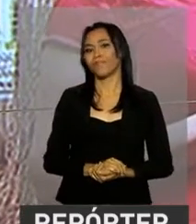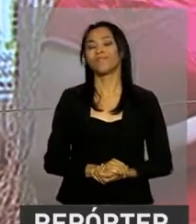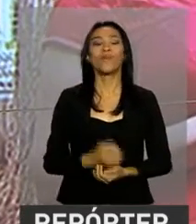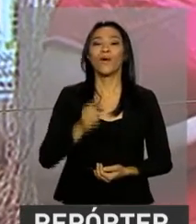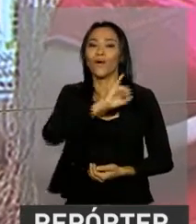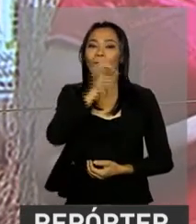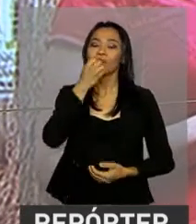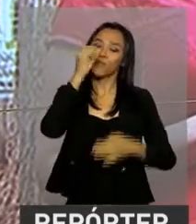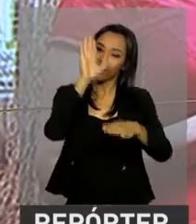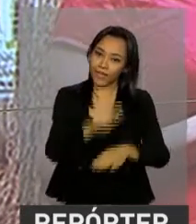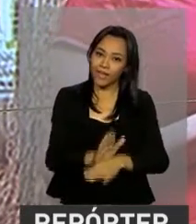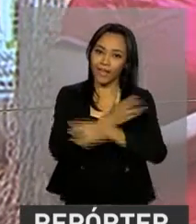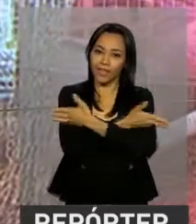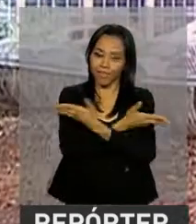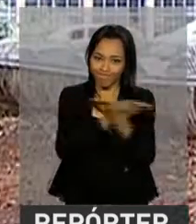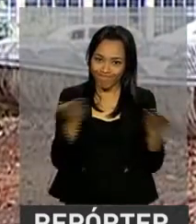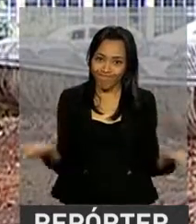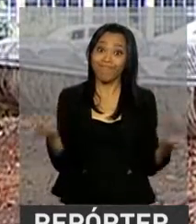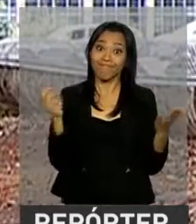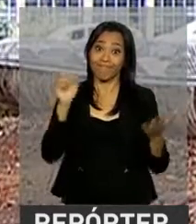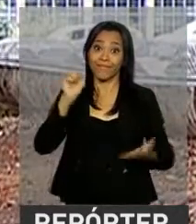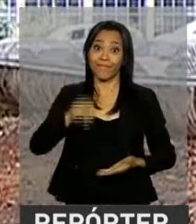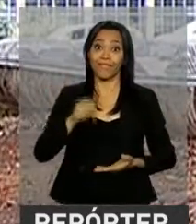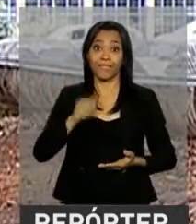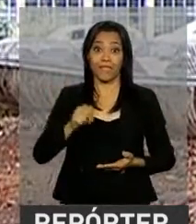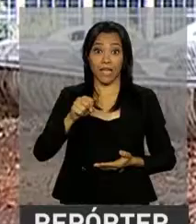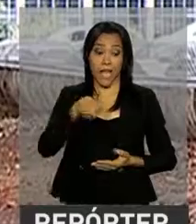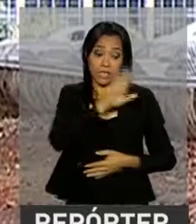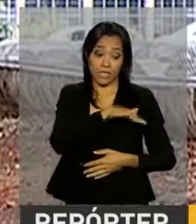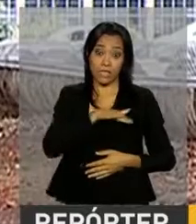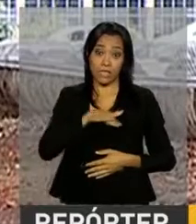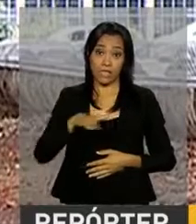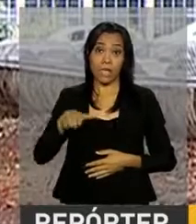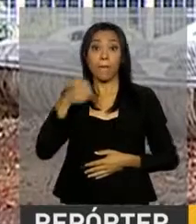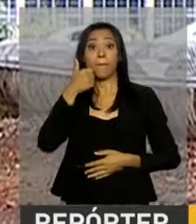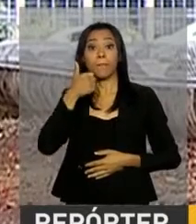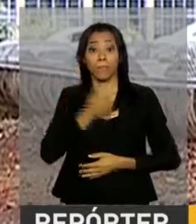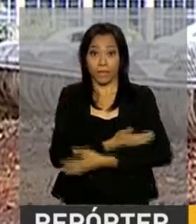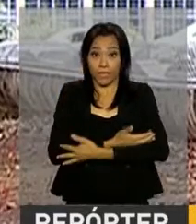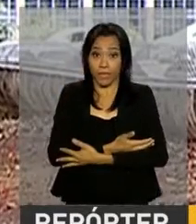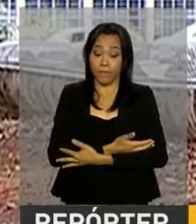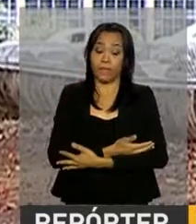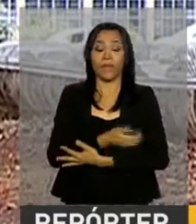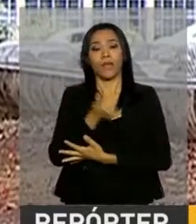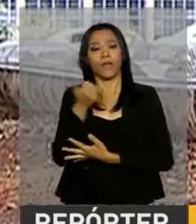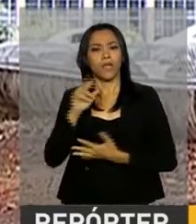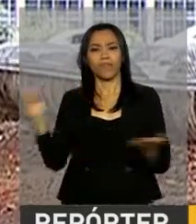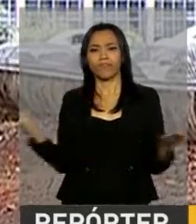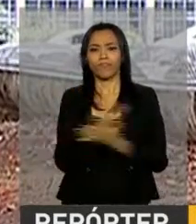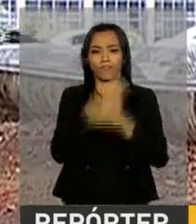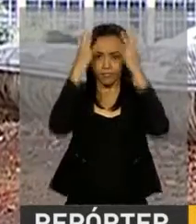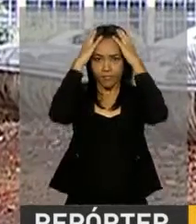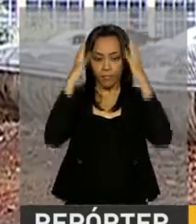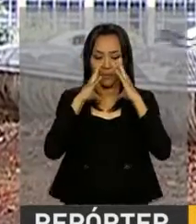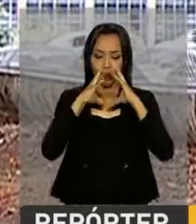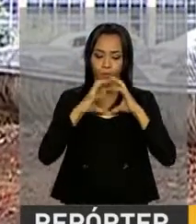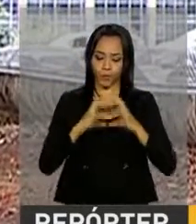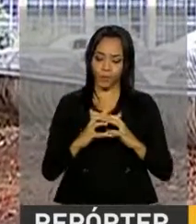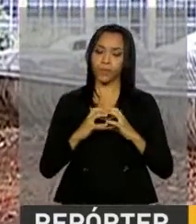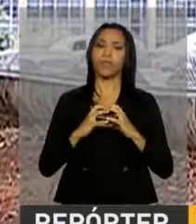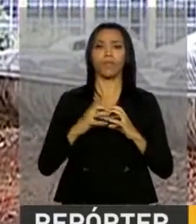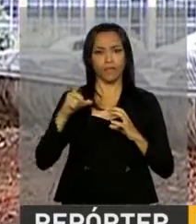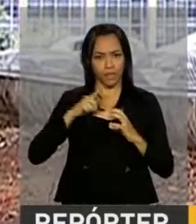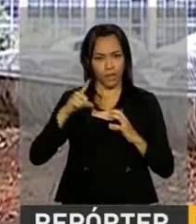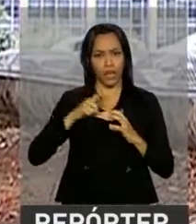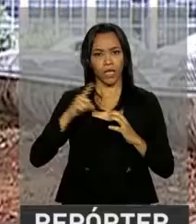oi boa tarde leandro boa tarde a todos é isso agora as crianças de mães que tiveram rica durante a gravidez vão ter acompanhamento até os